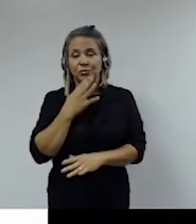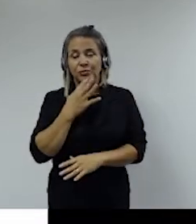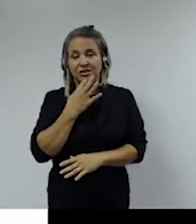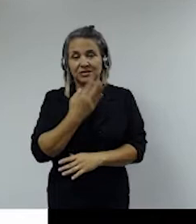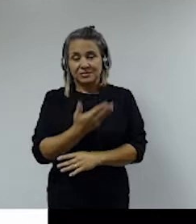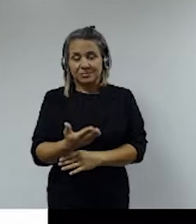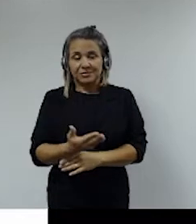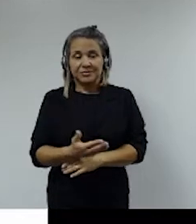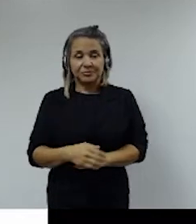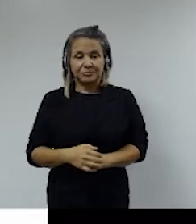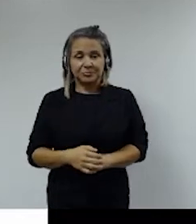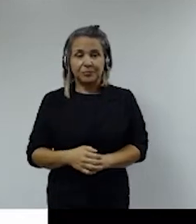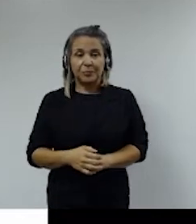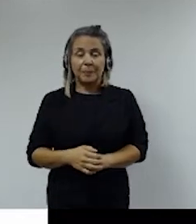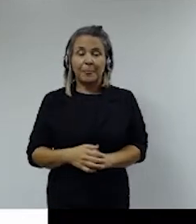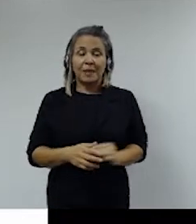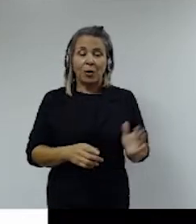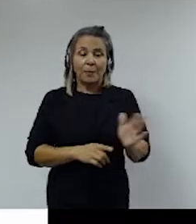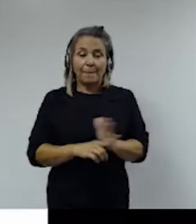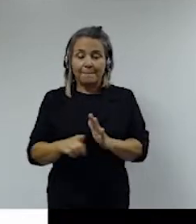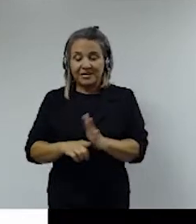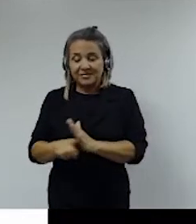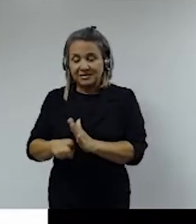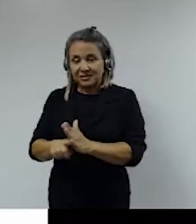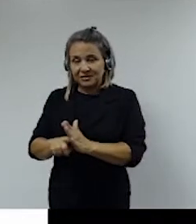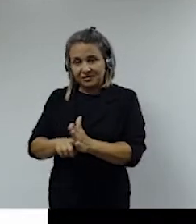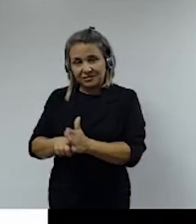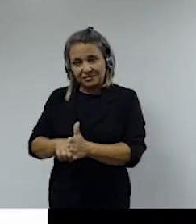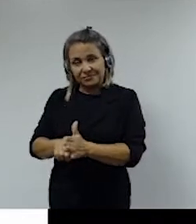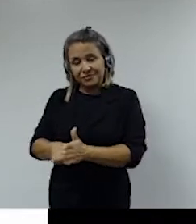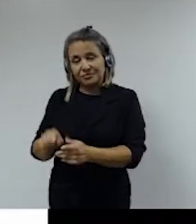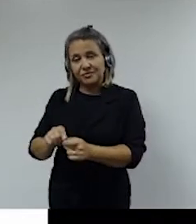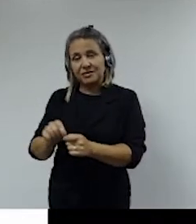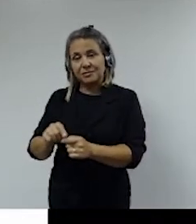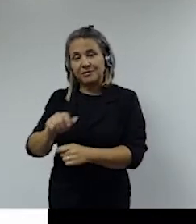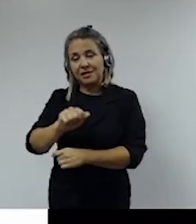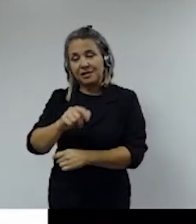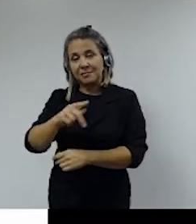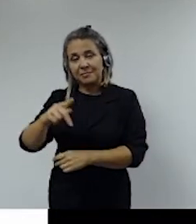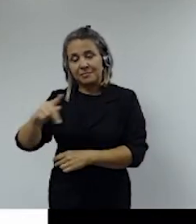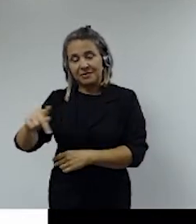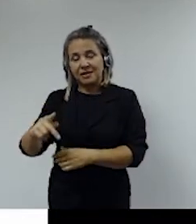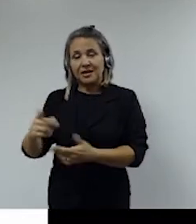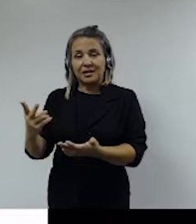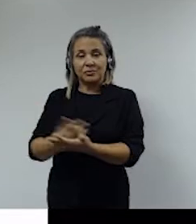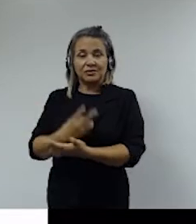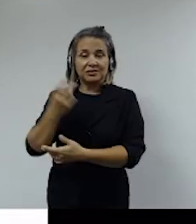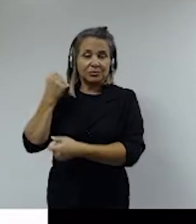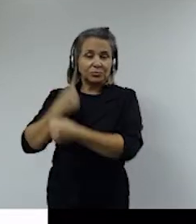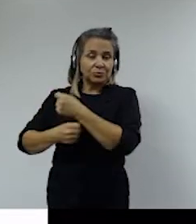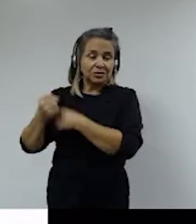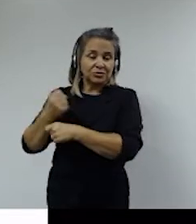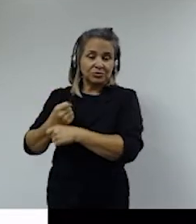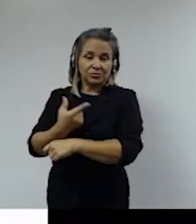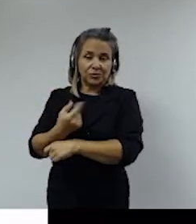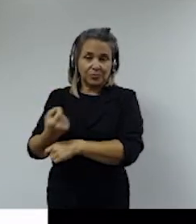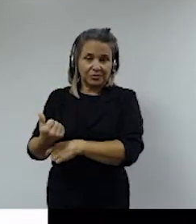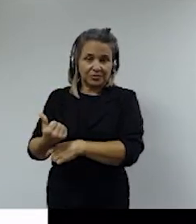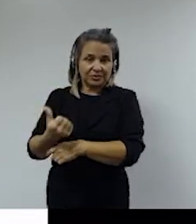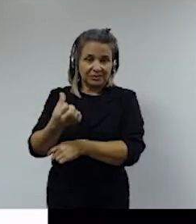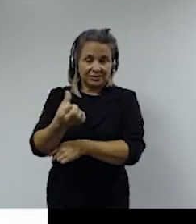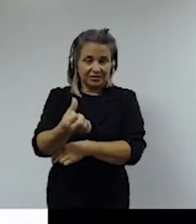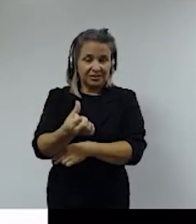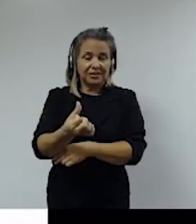slide, uma pesquisa que foi desenvolvida pela APT, que foi publicada em 2016. O